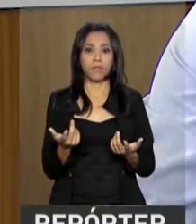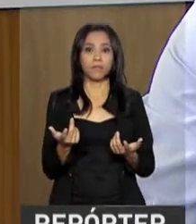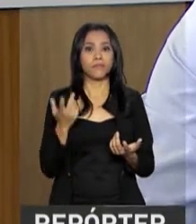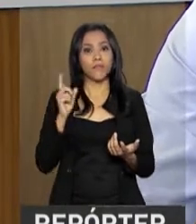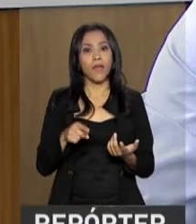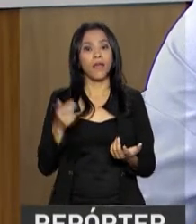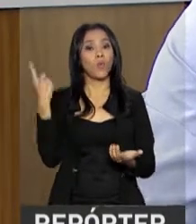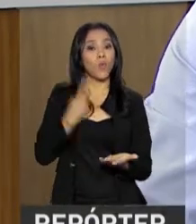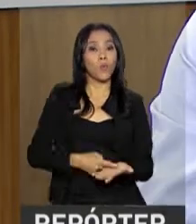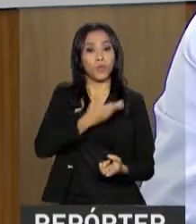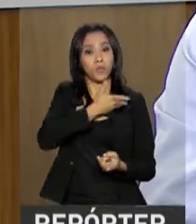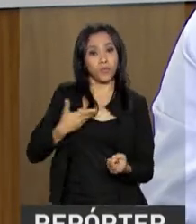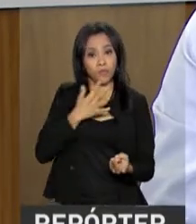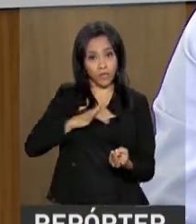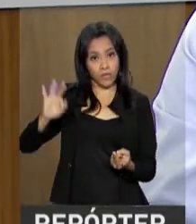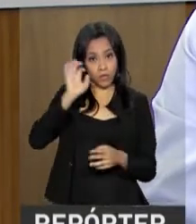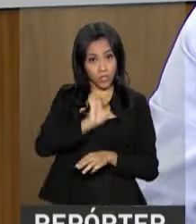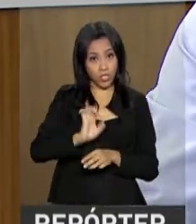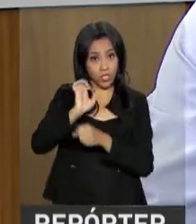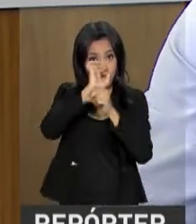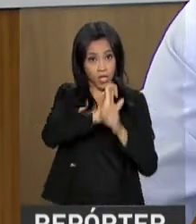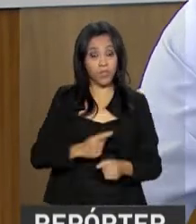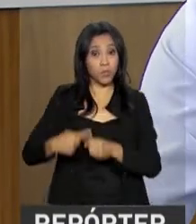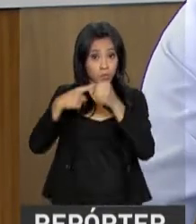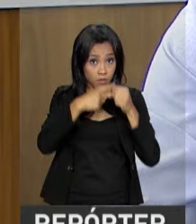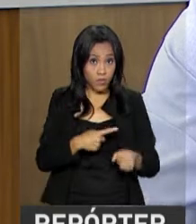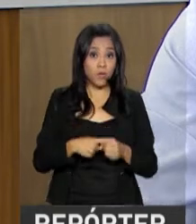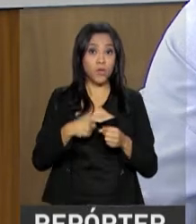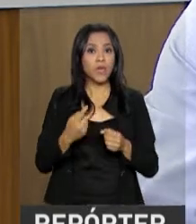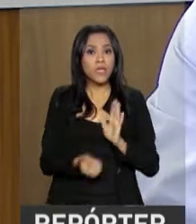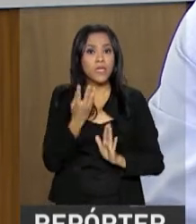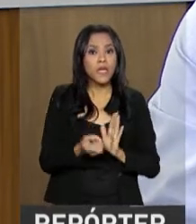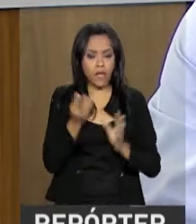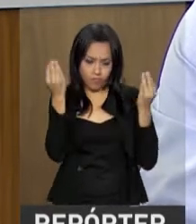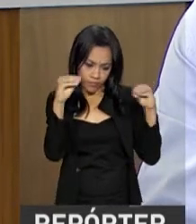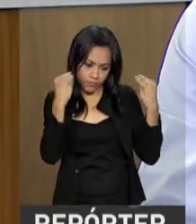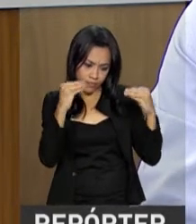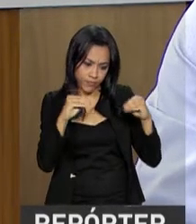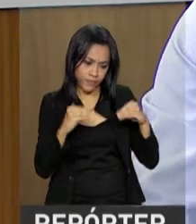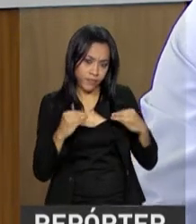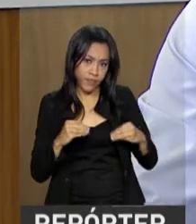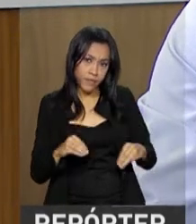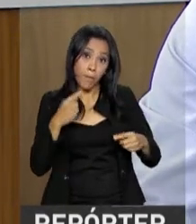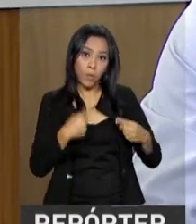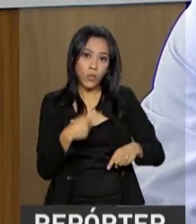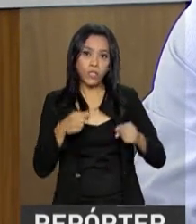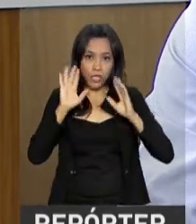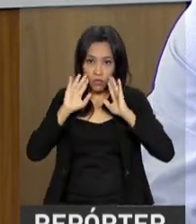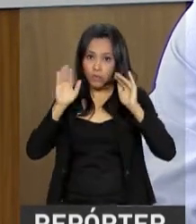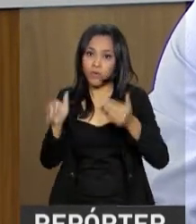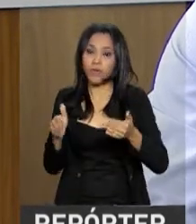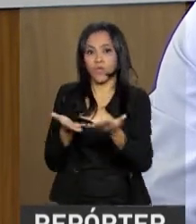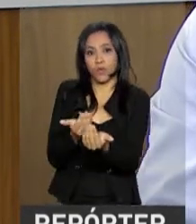da União, dos estados e dos municípios na implementação de ações voltadas para esse público-alvo. Nós estamos fazendo tratativas